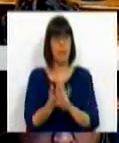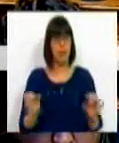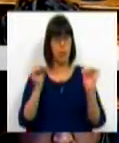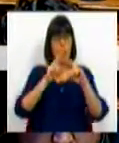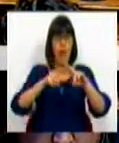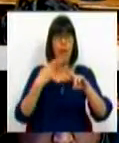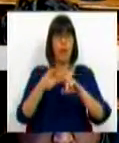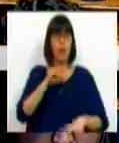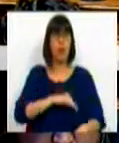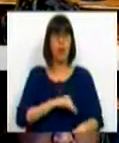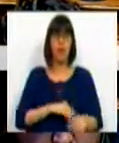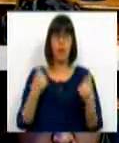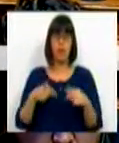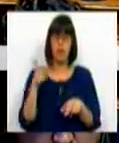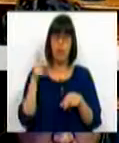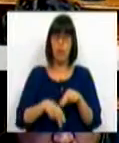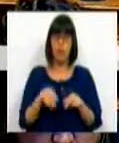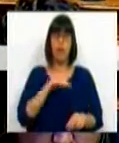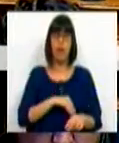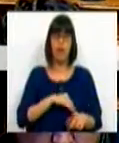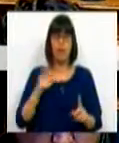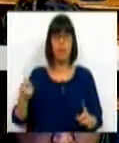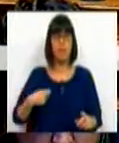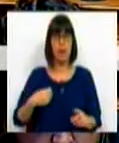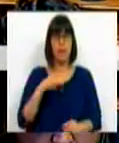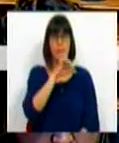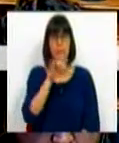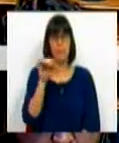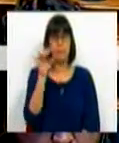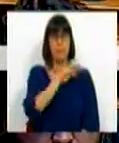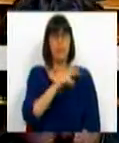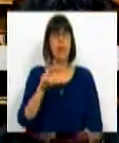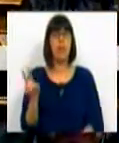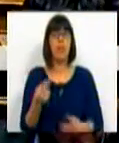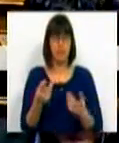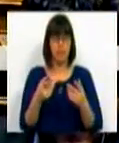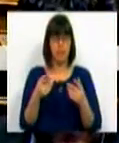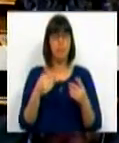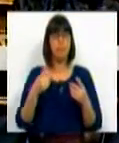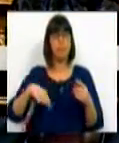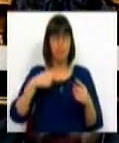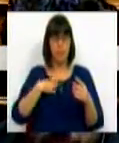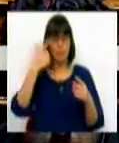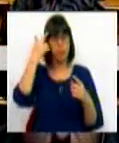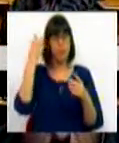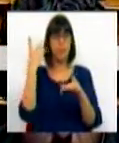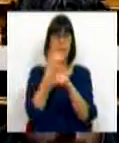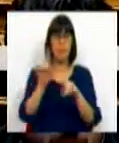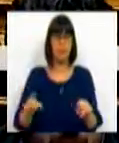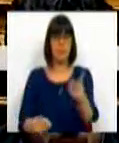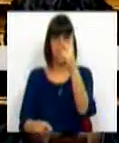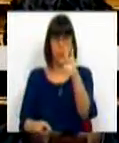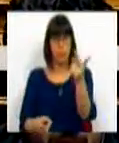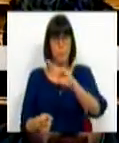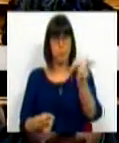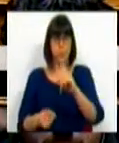de reforço de rendimento e que tinha um corte no rendimento dos pensionistas de 600 milhões de euros, que, entendamo-nos, senhores deputados, das duas uma,